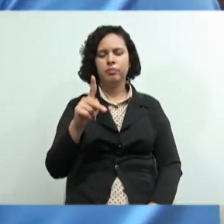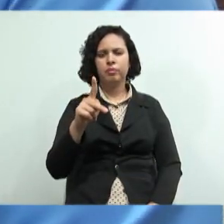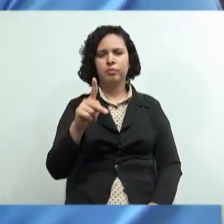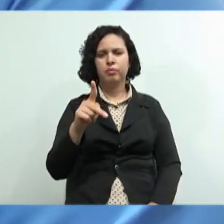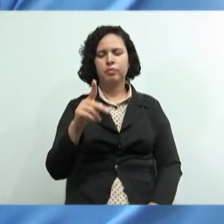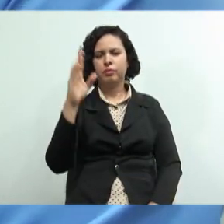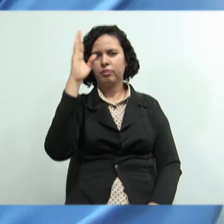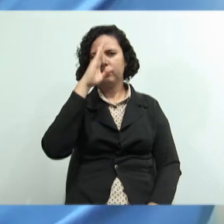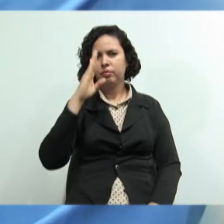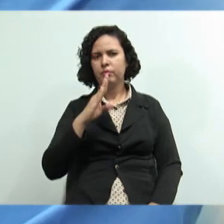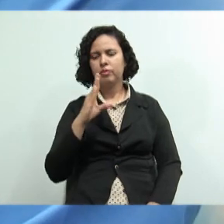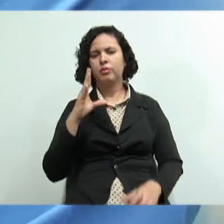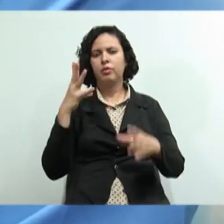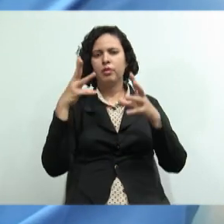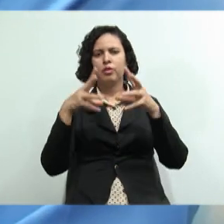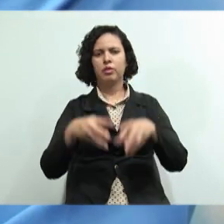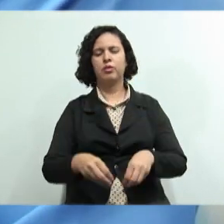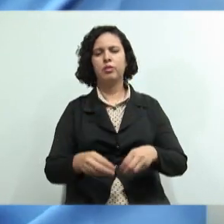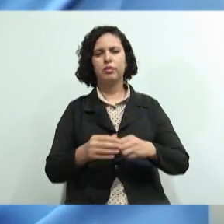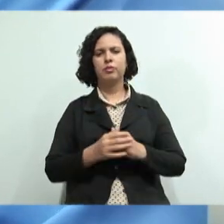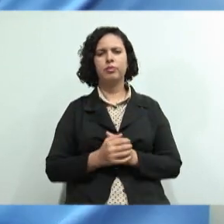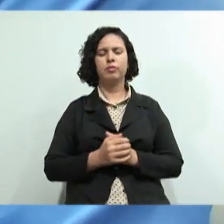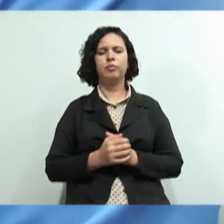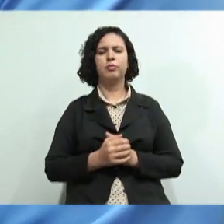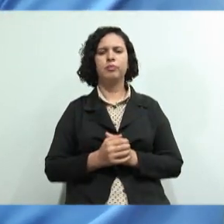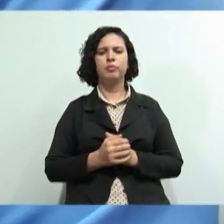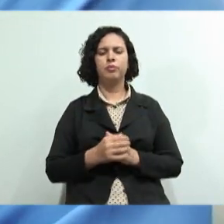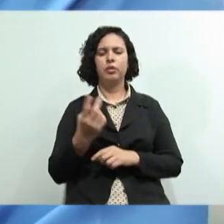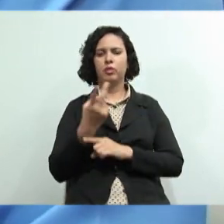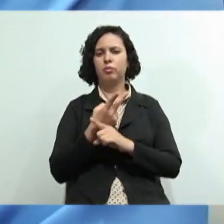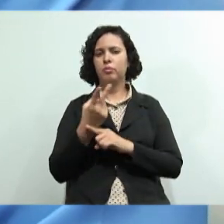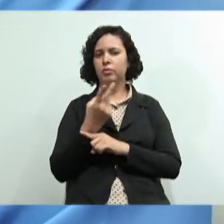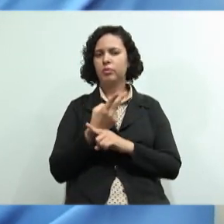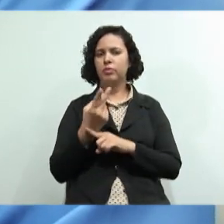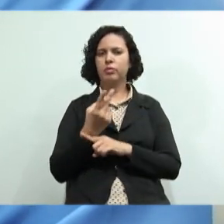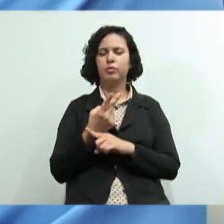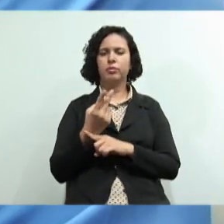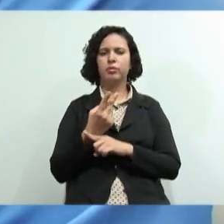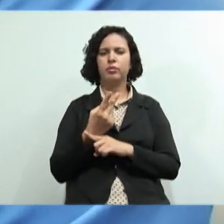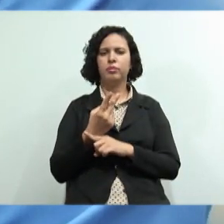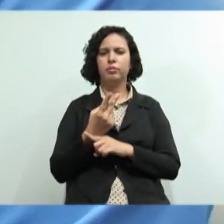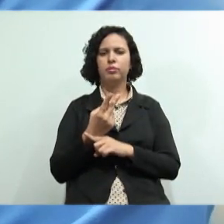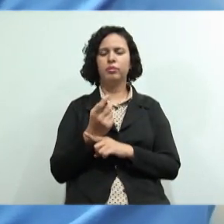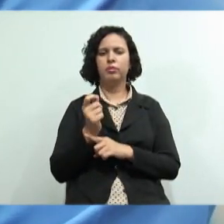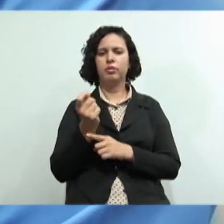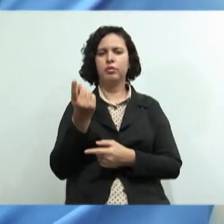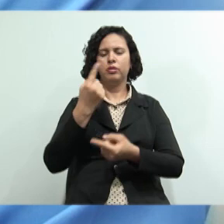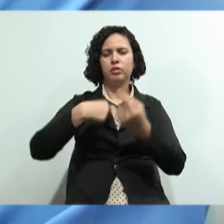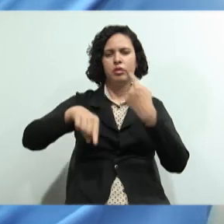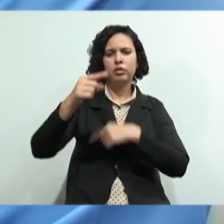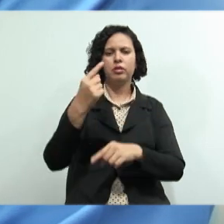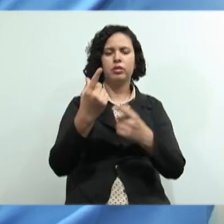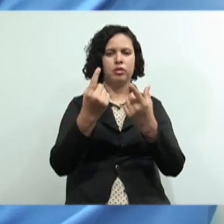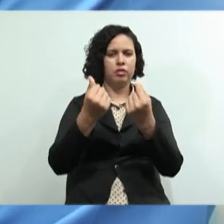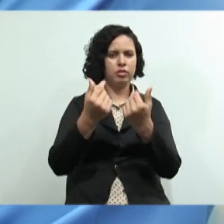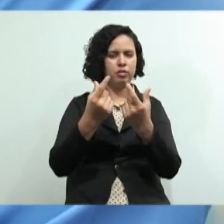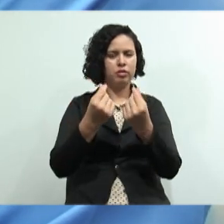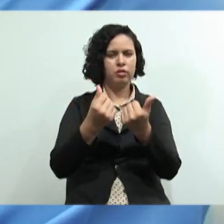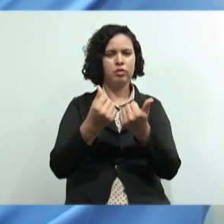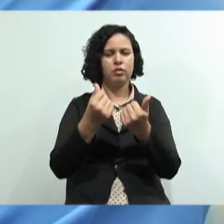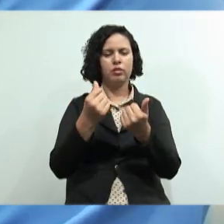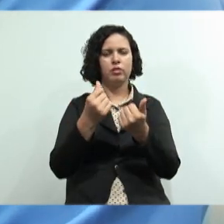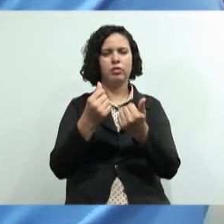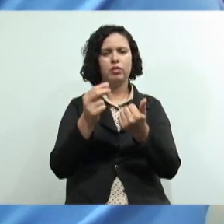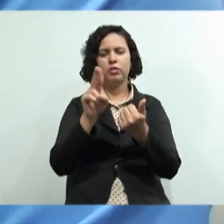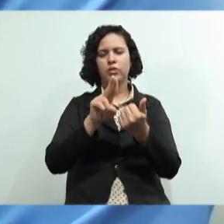no Brasil inteiro, elas buscam girar a economia através